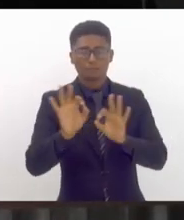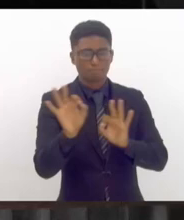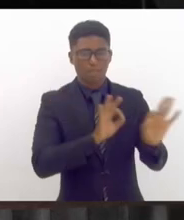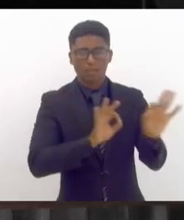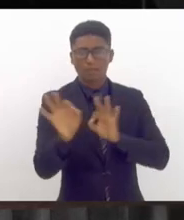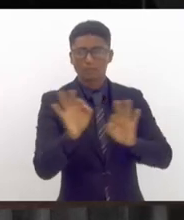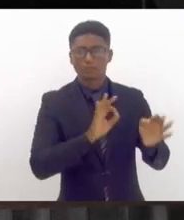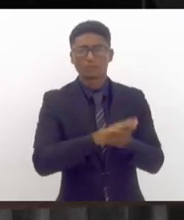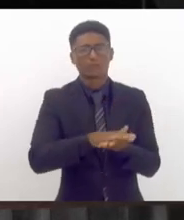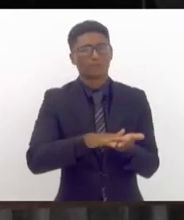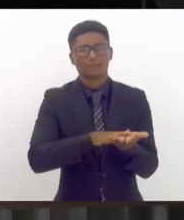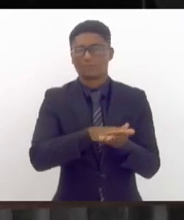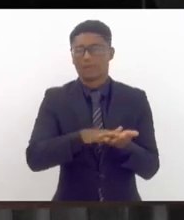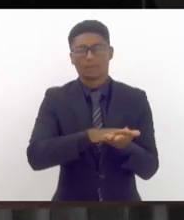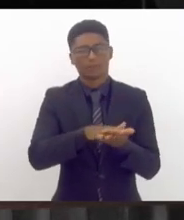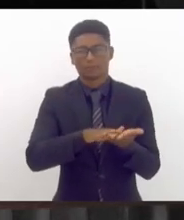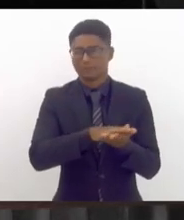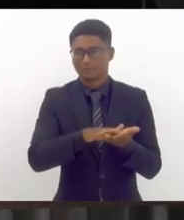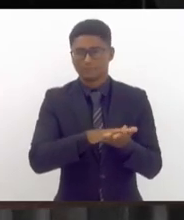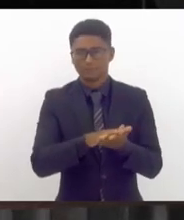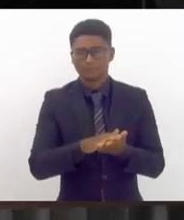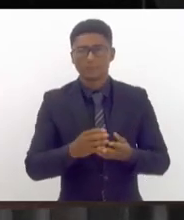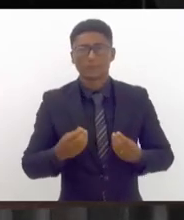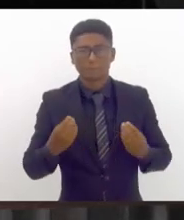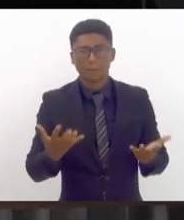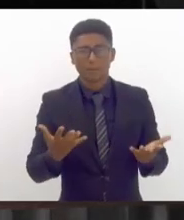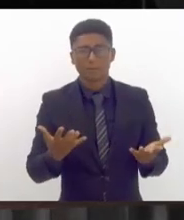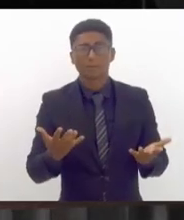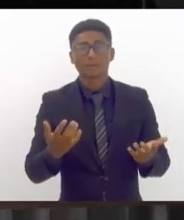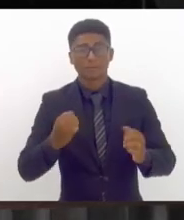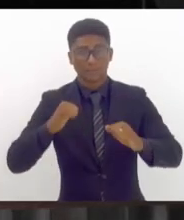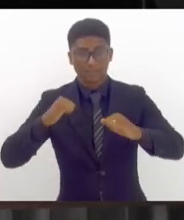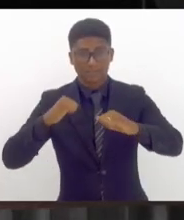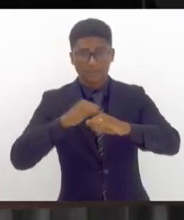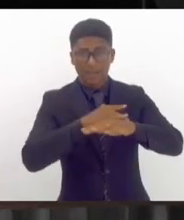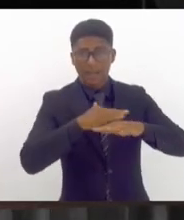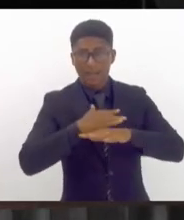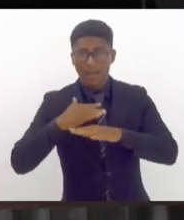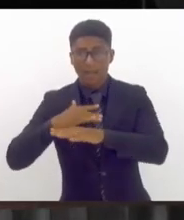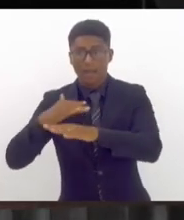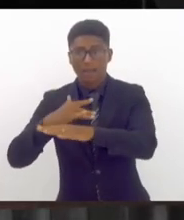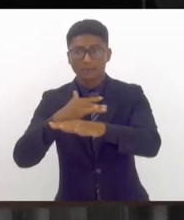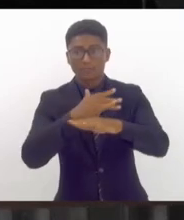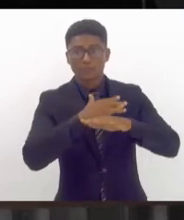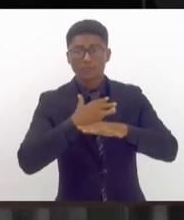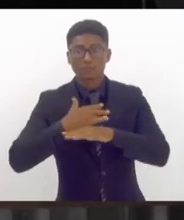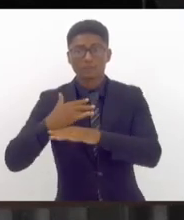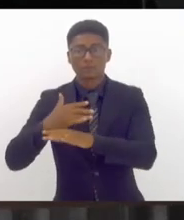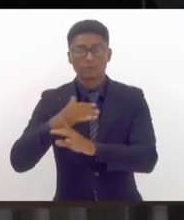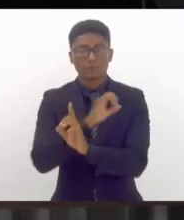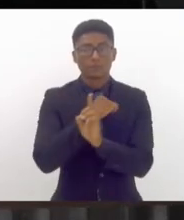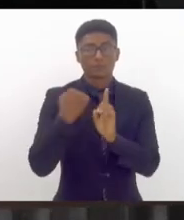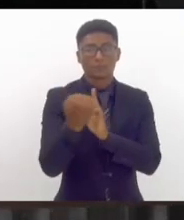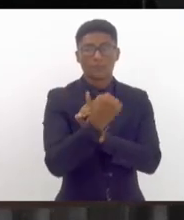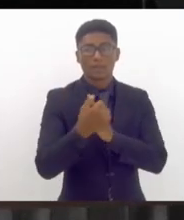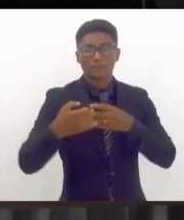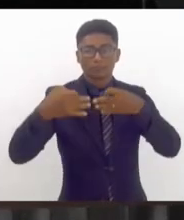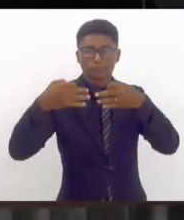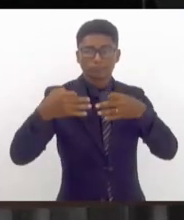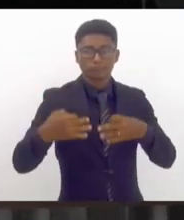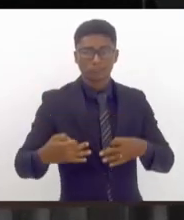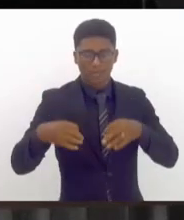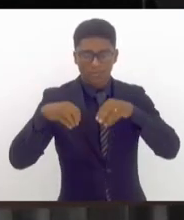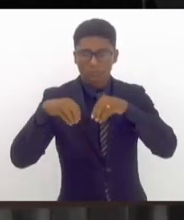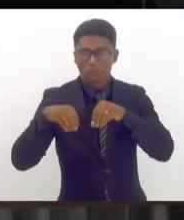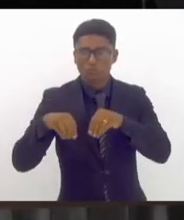alcançaram soluções para que a gente pudesse ter cidades com uma justiça social de fato na ocupação do